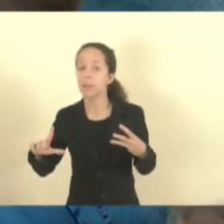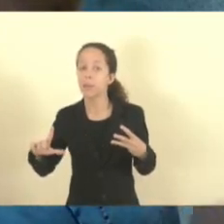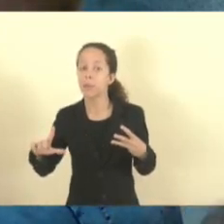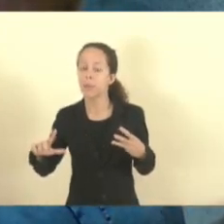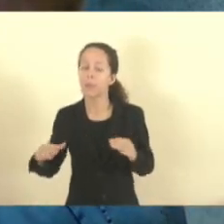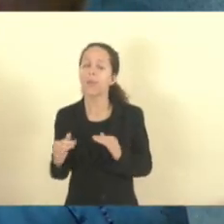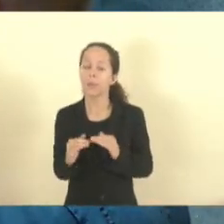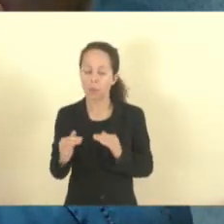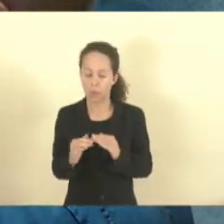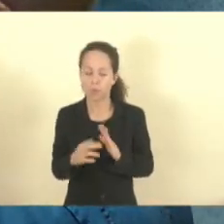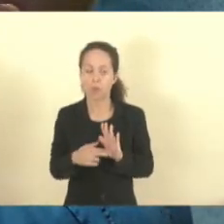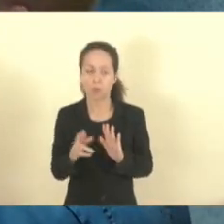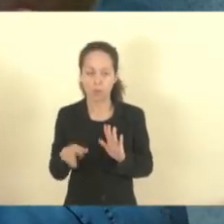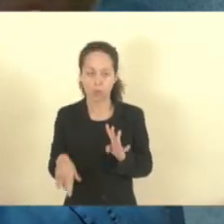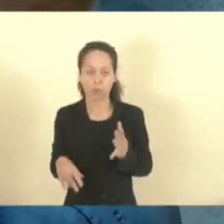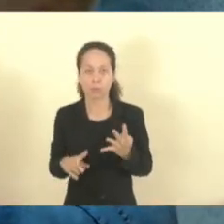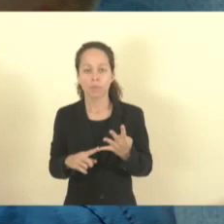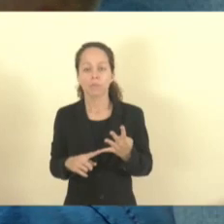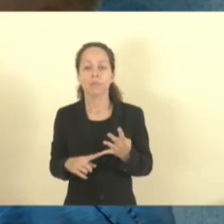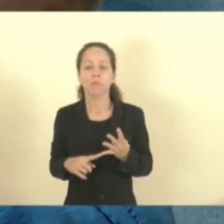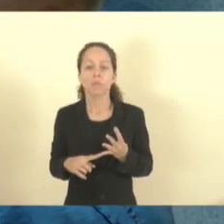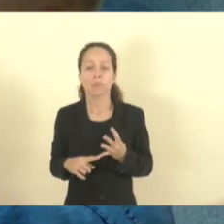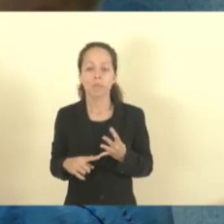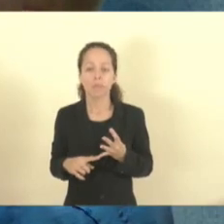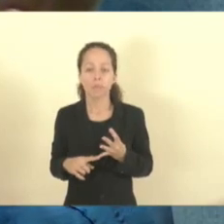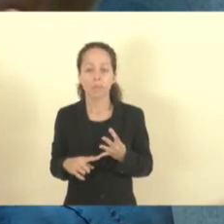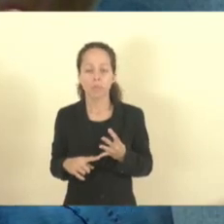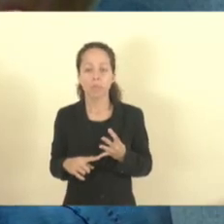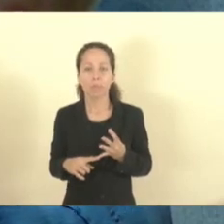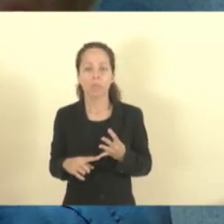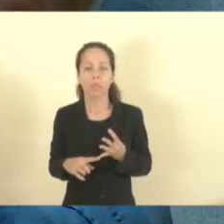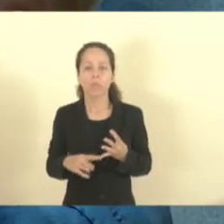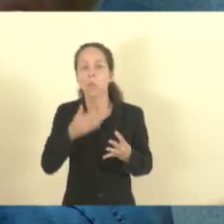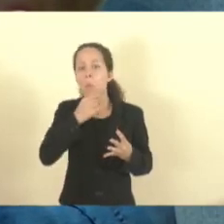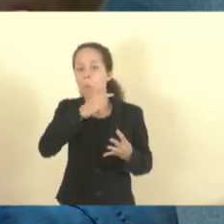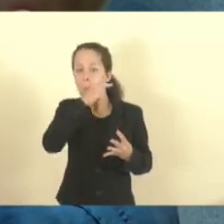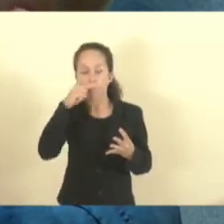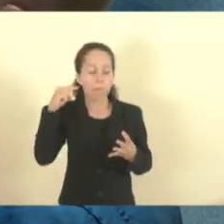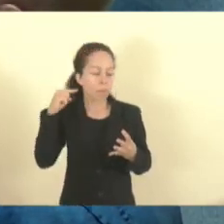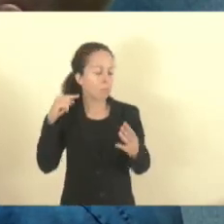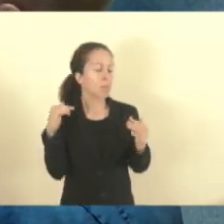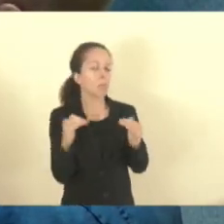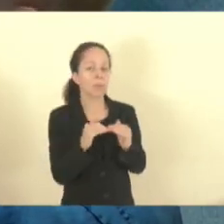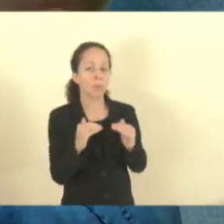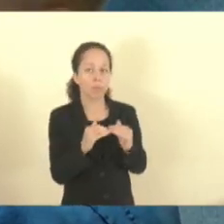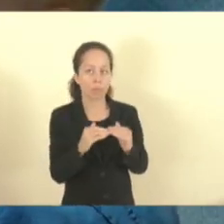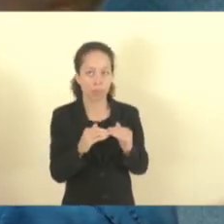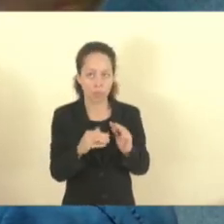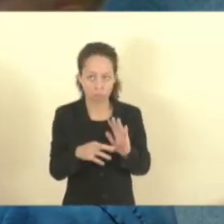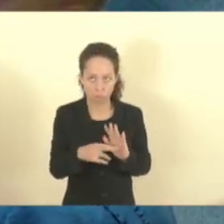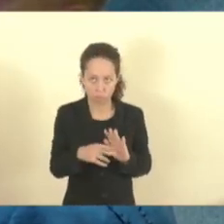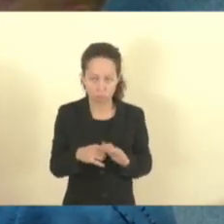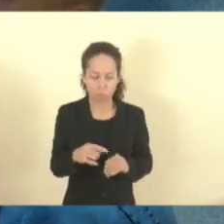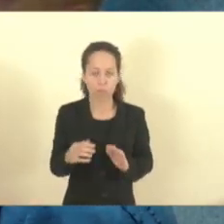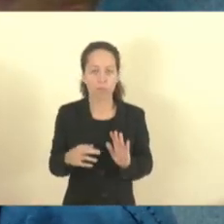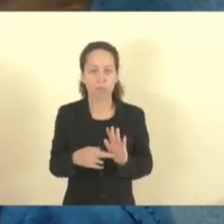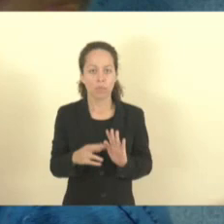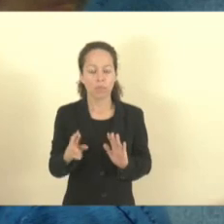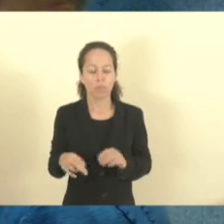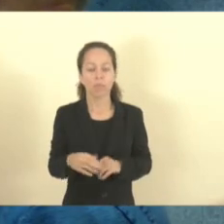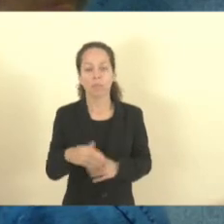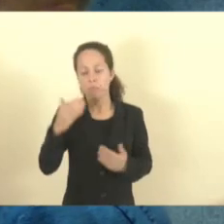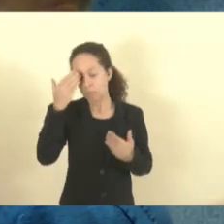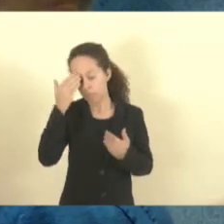Com o relator. Com o relator. Deputado Capitão Assunção. Com o relator. Obrigado, deputado